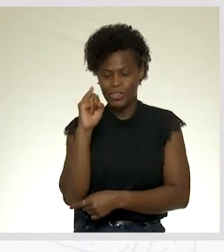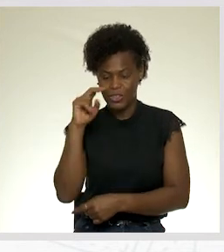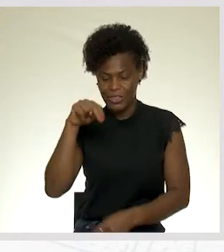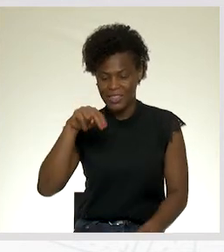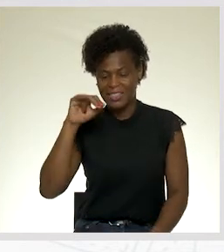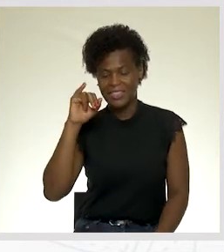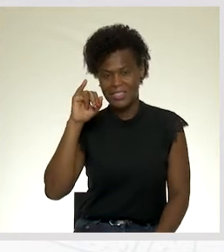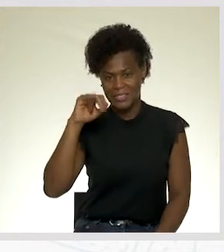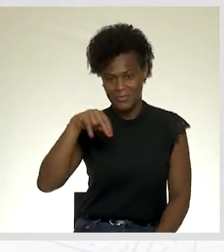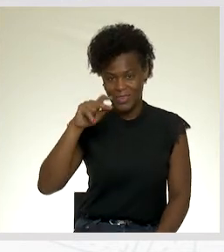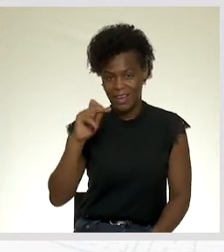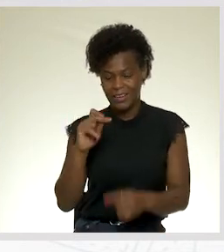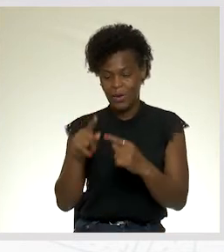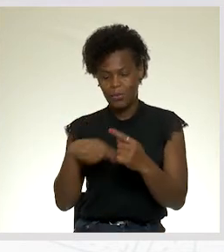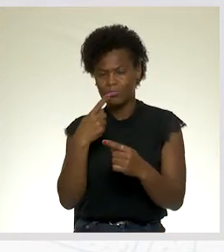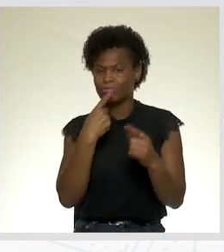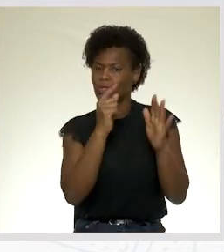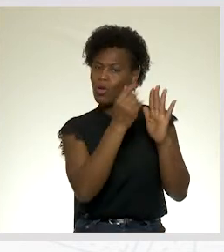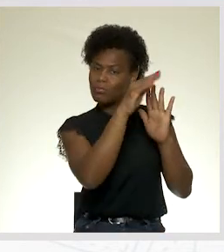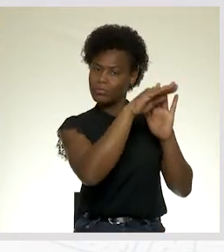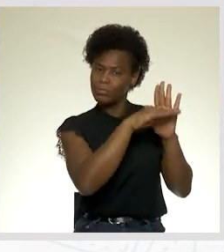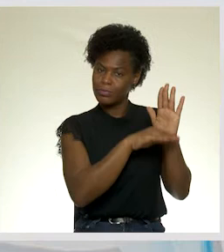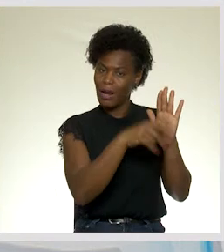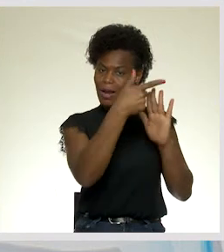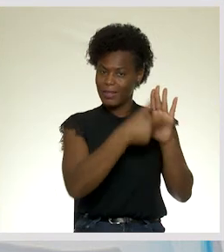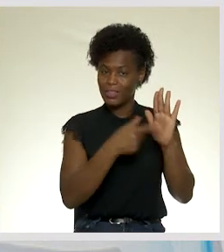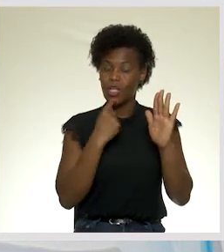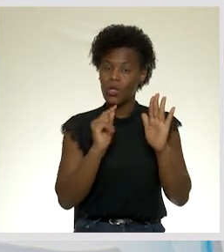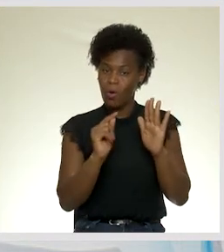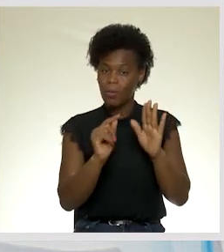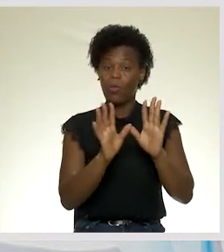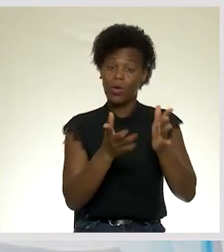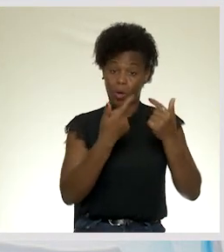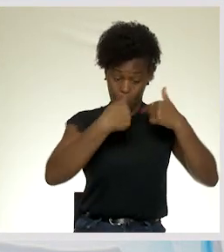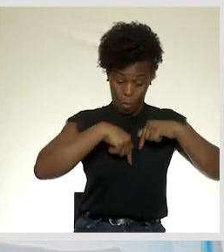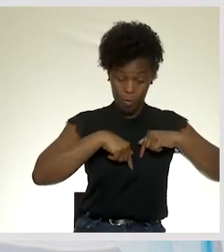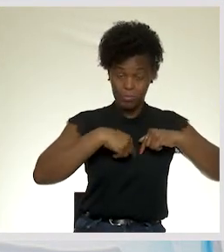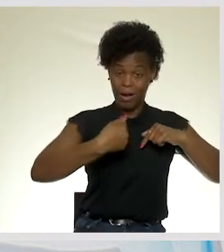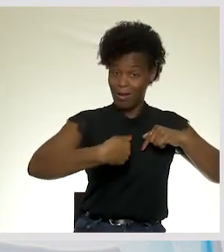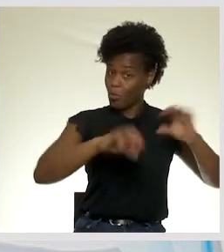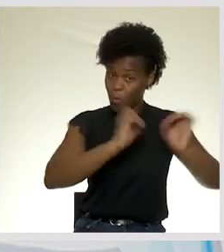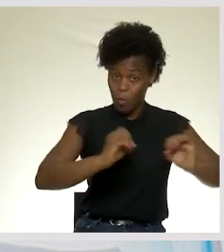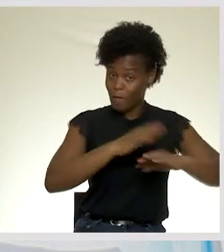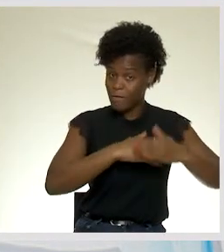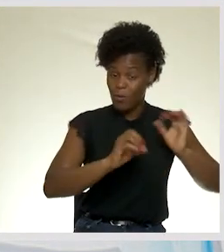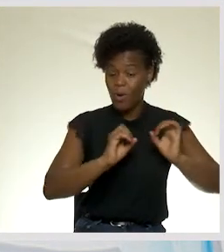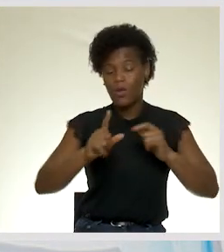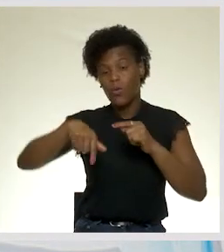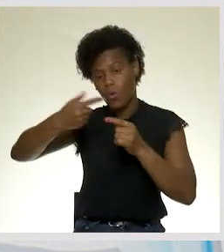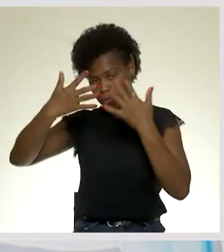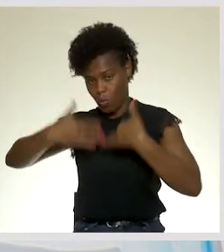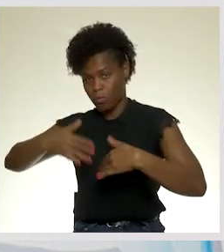glicina, prolina, serina e tirosina. Esses são os aminoácidos que são chamados de aminoácidos não